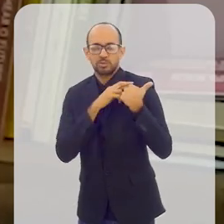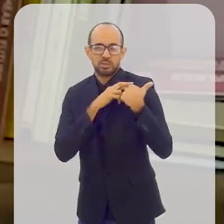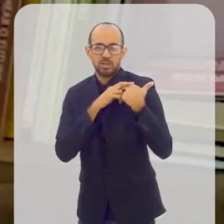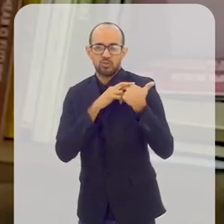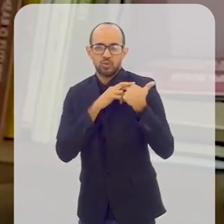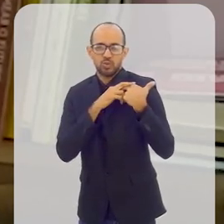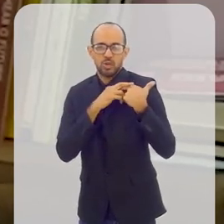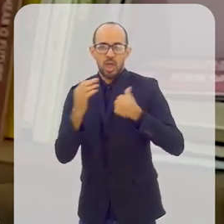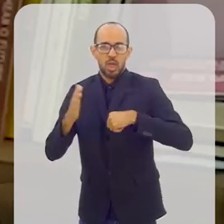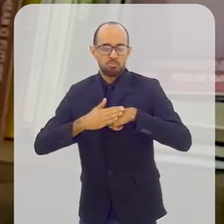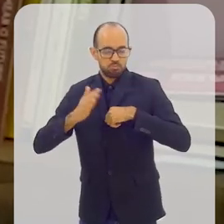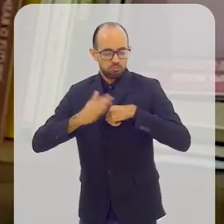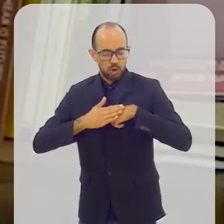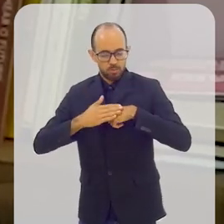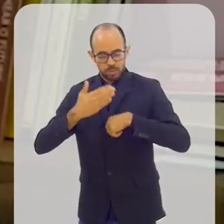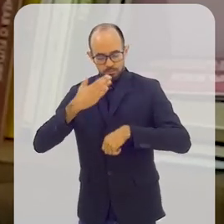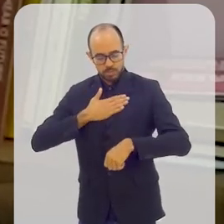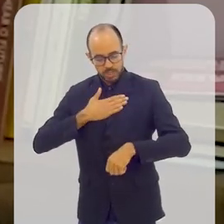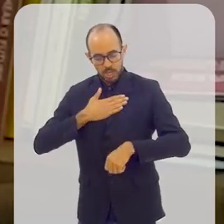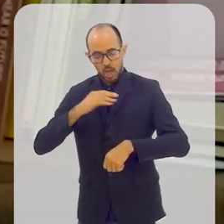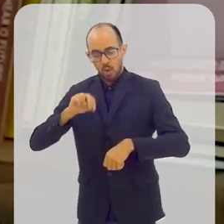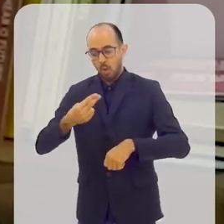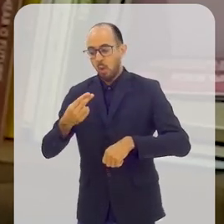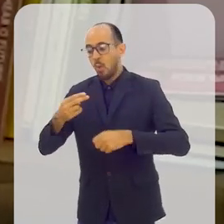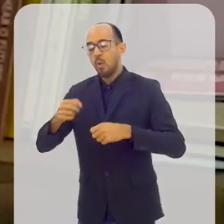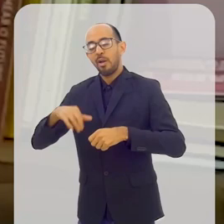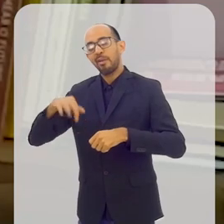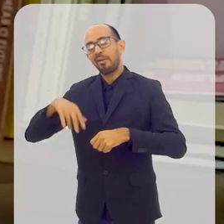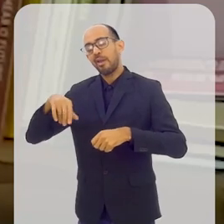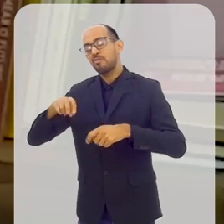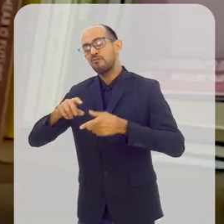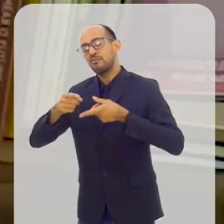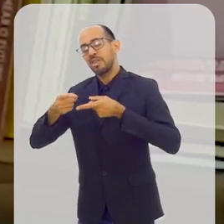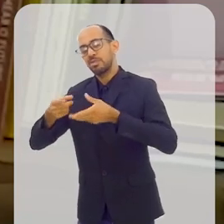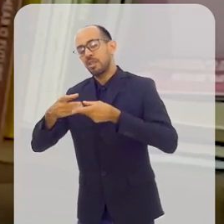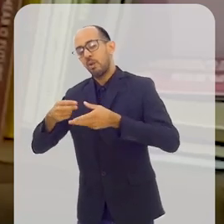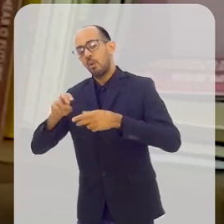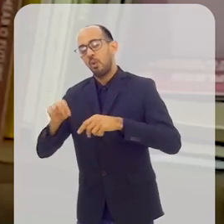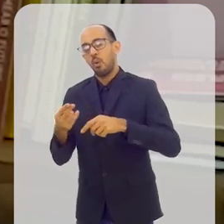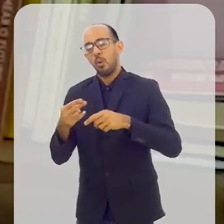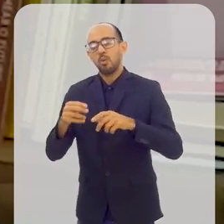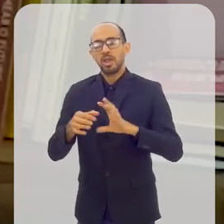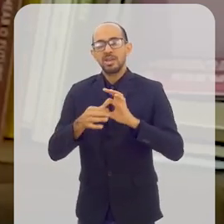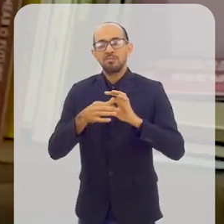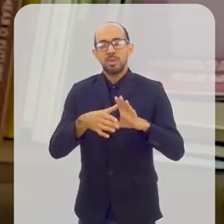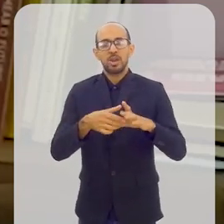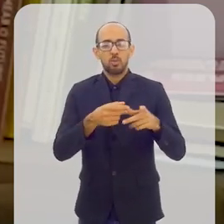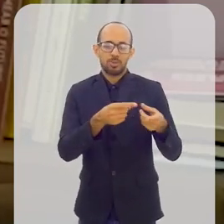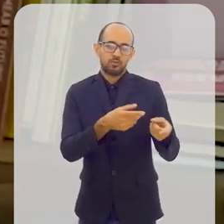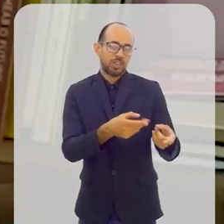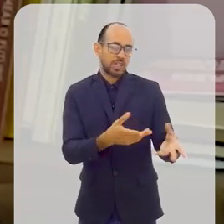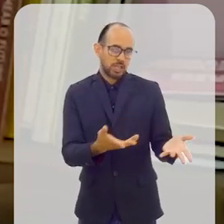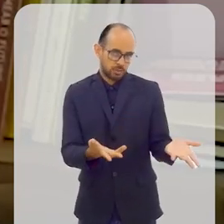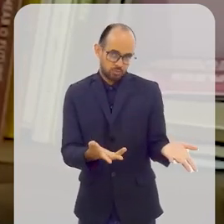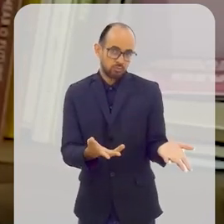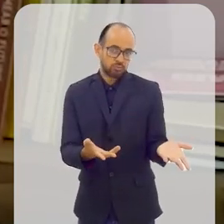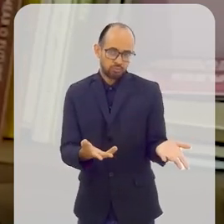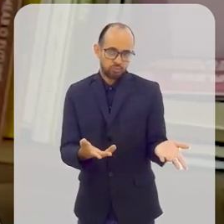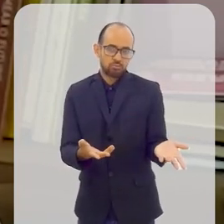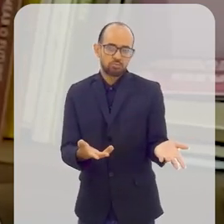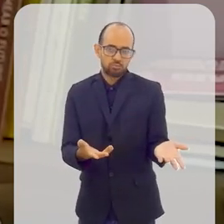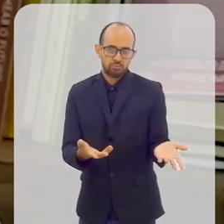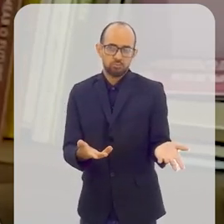é tua, se é de quem te vendeu, quem produziu ou quem liberou para venda.